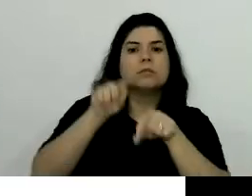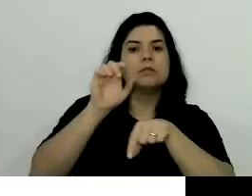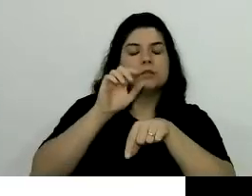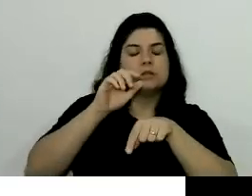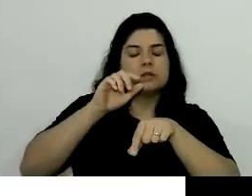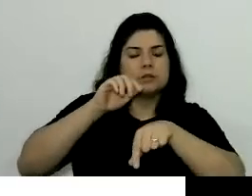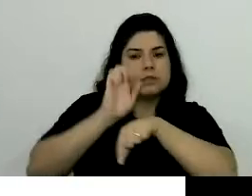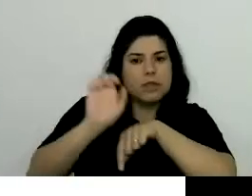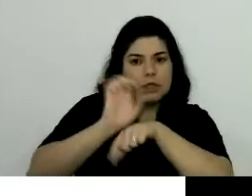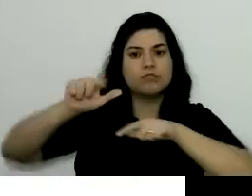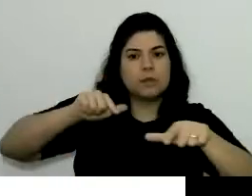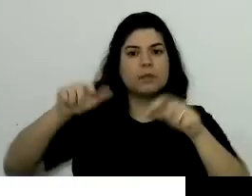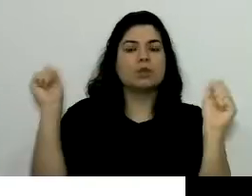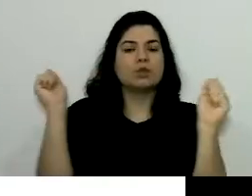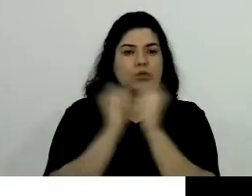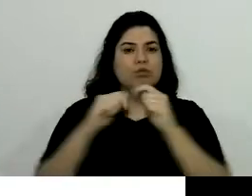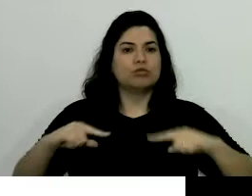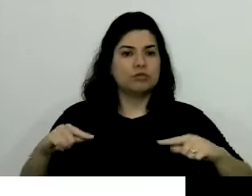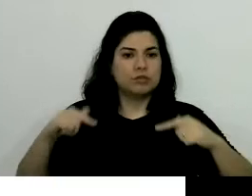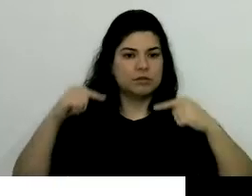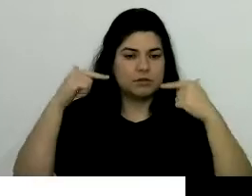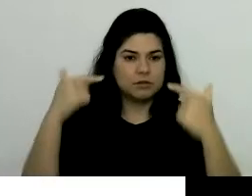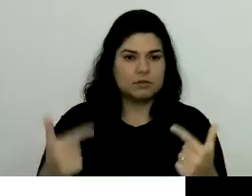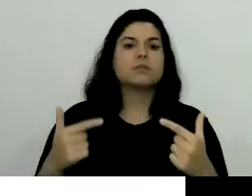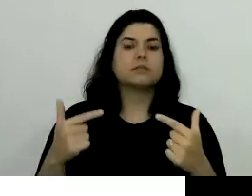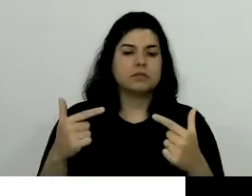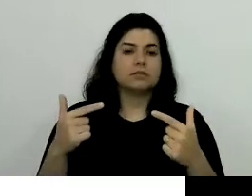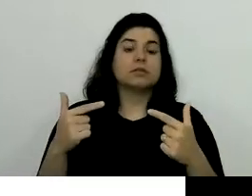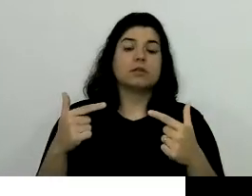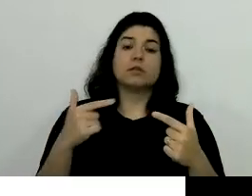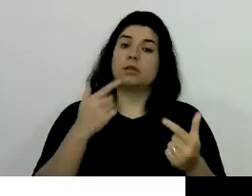de conservação, né, dedicados ao tratamento